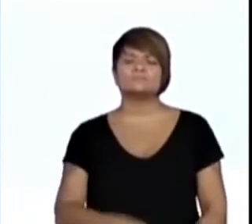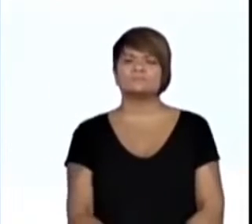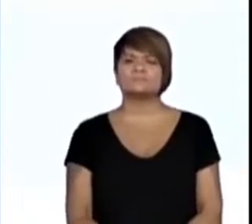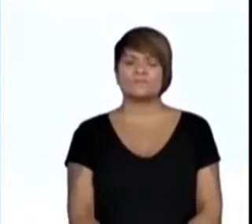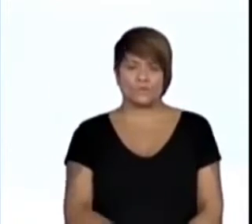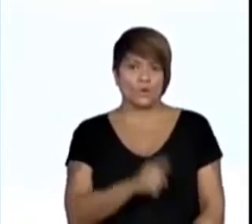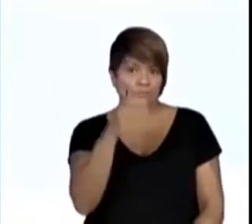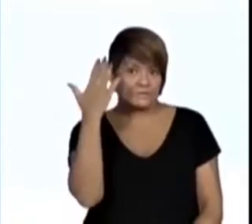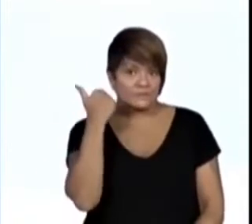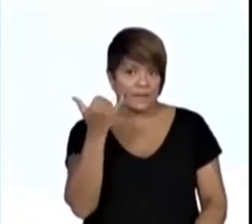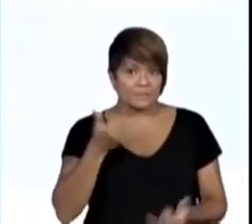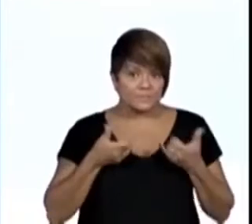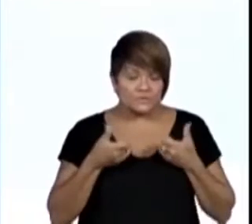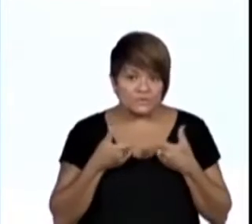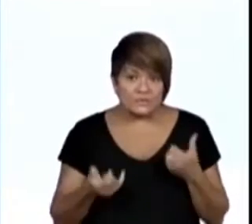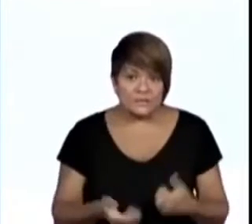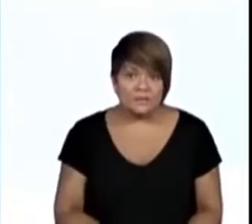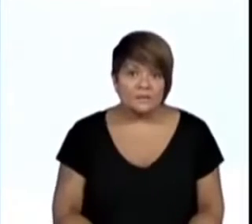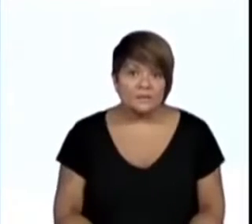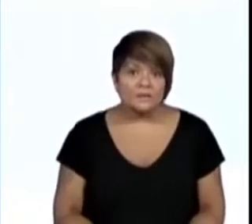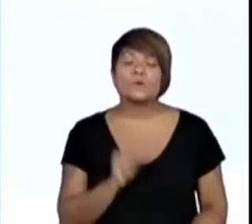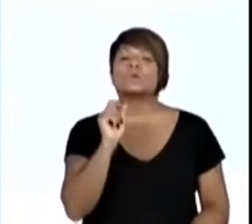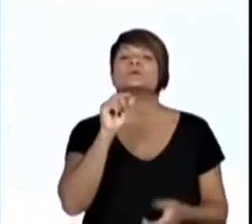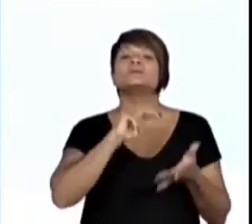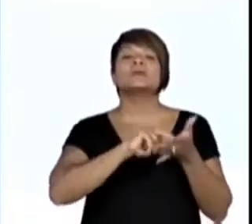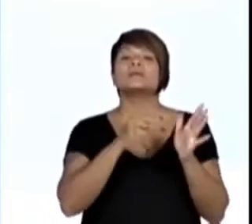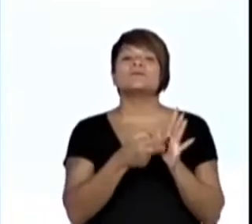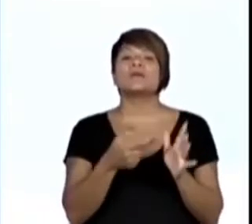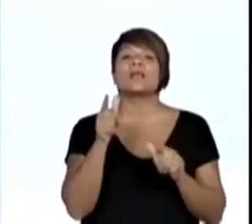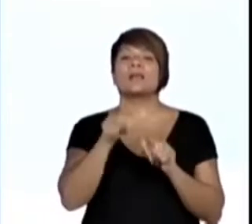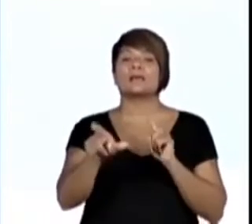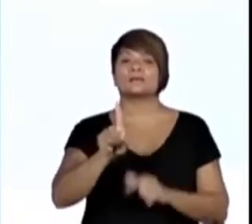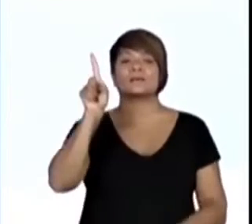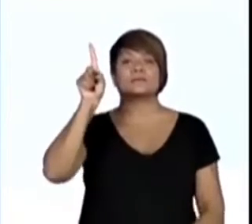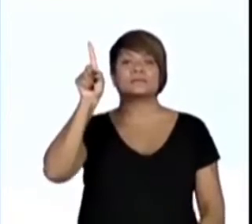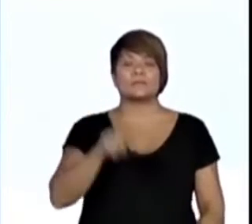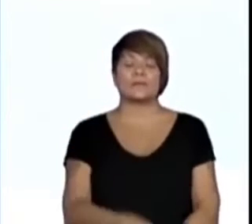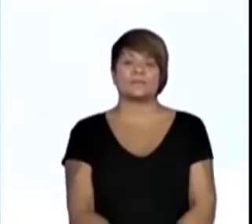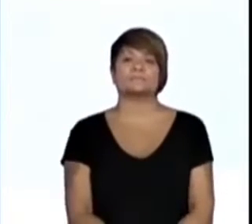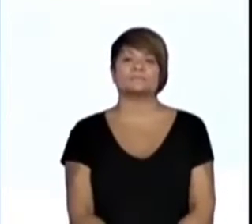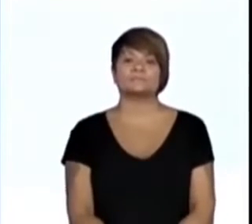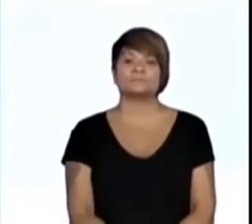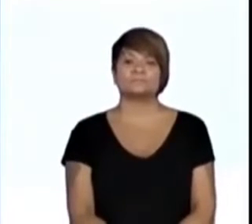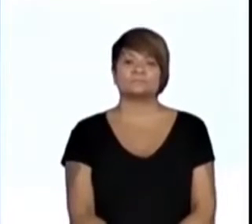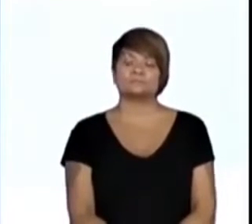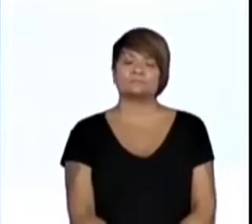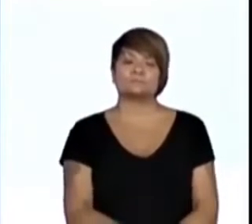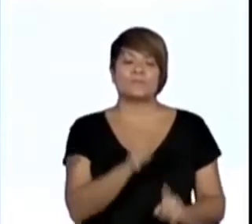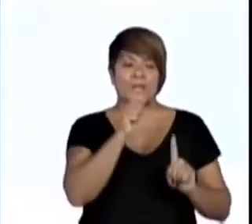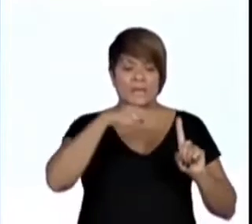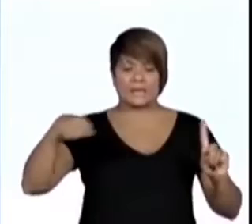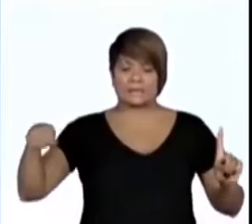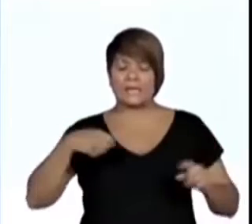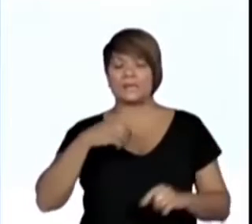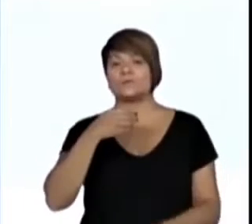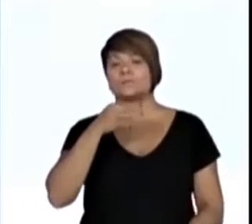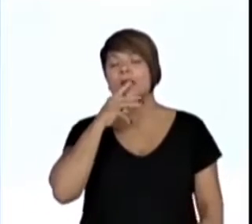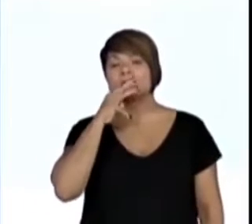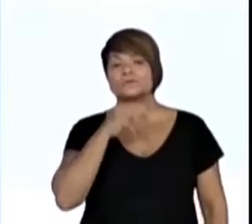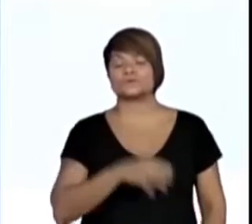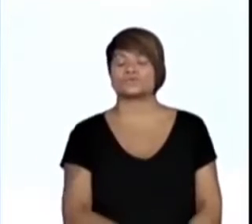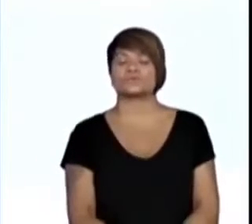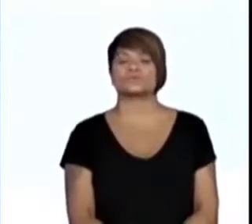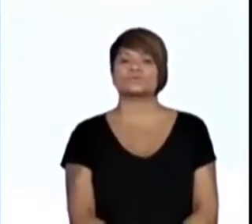que vocês sabem me dizer o que significam essas letrinhas aí no calendário de março?